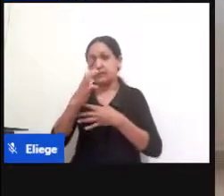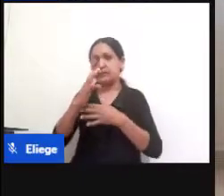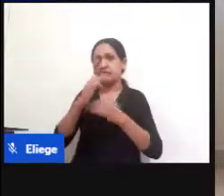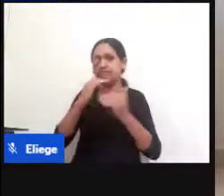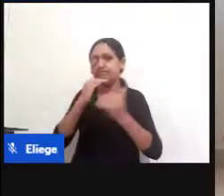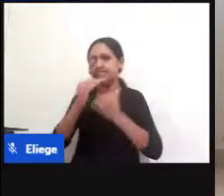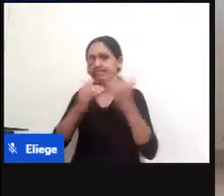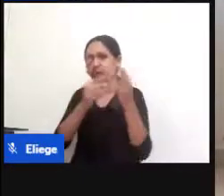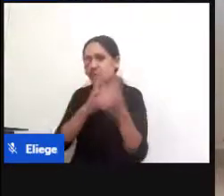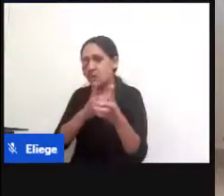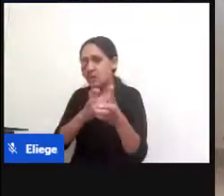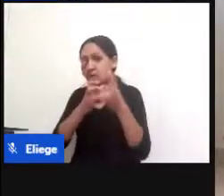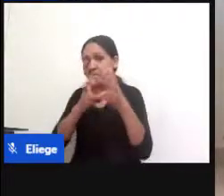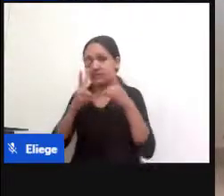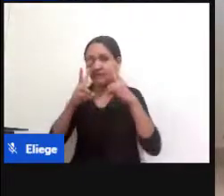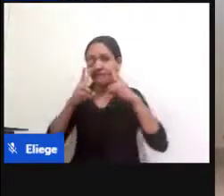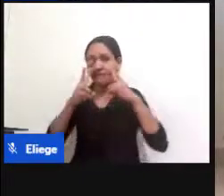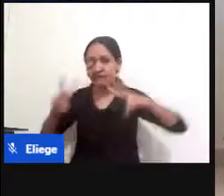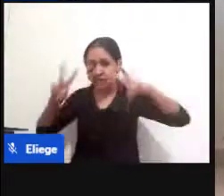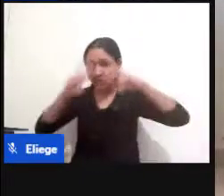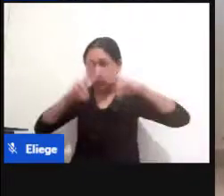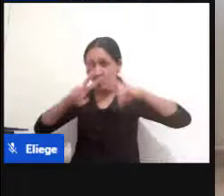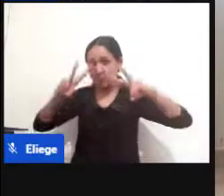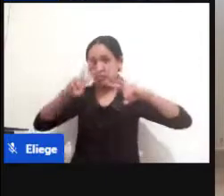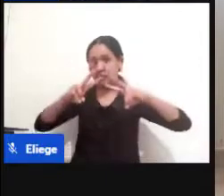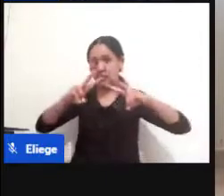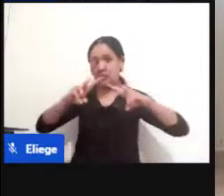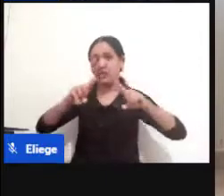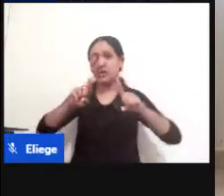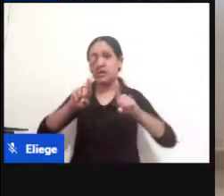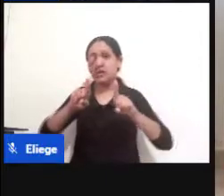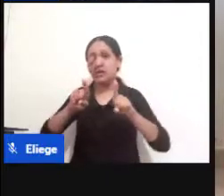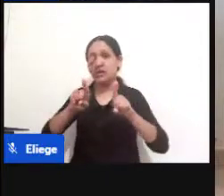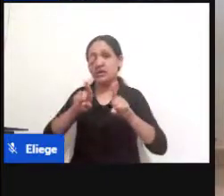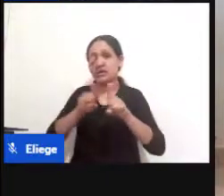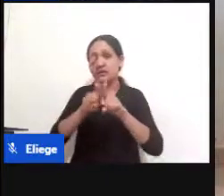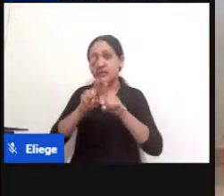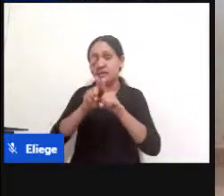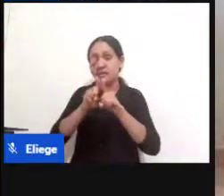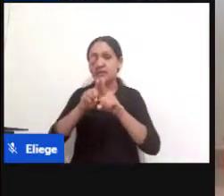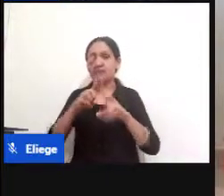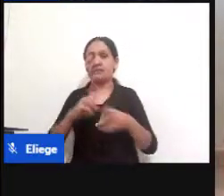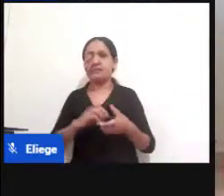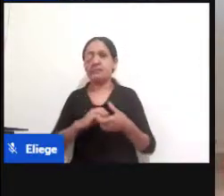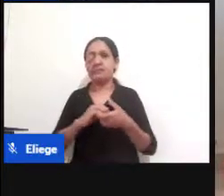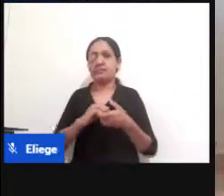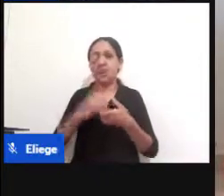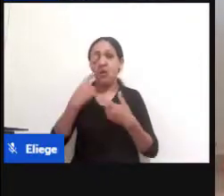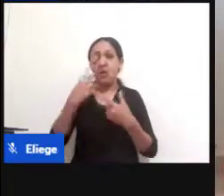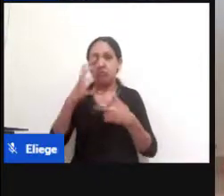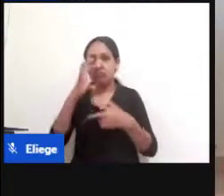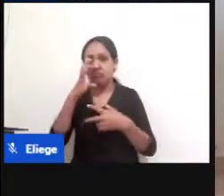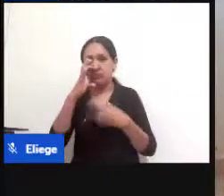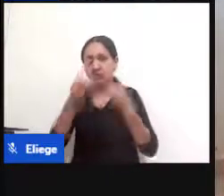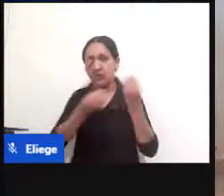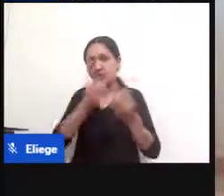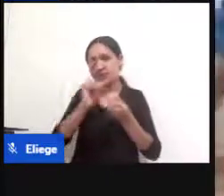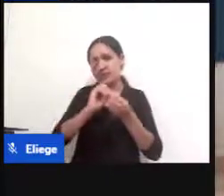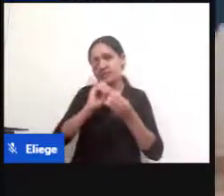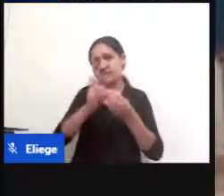percepção visual e olho em mão, óculo manual, da seguinte forma.